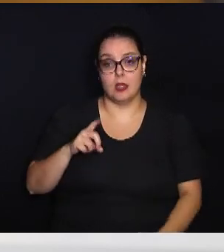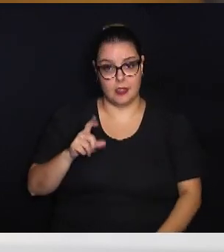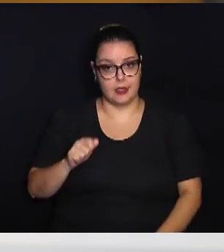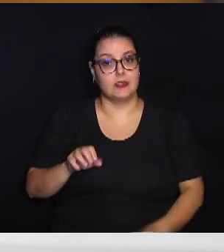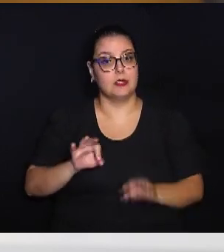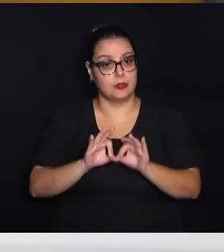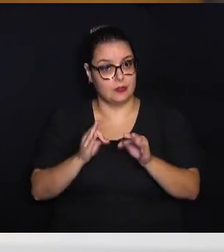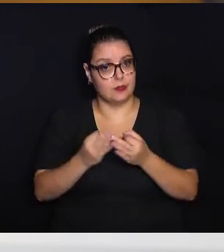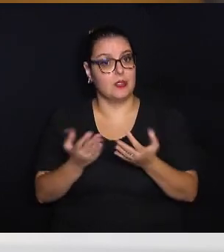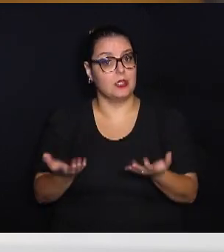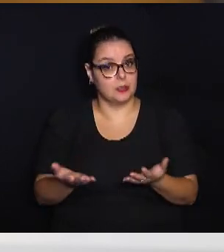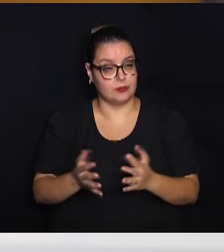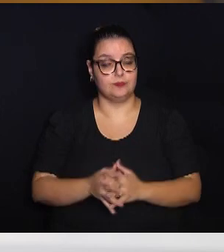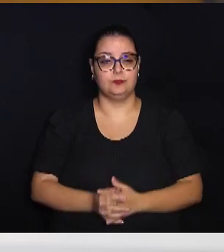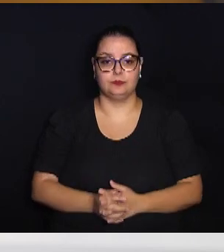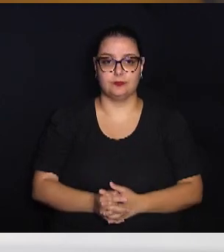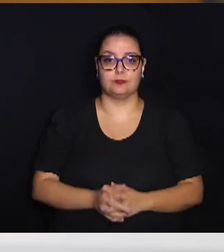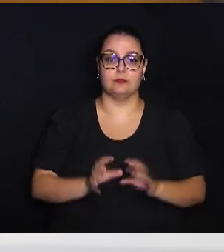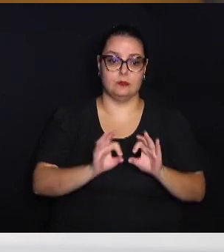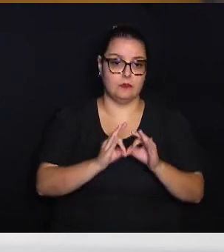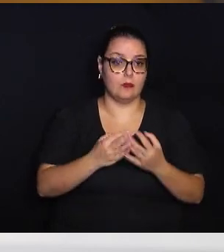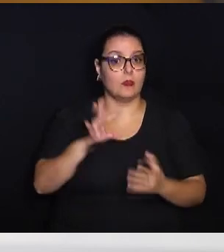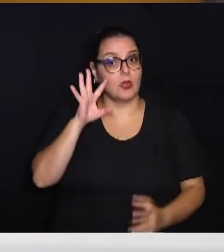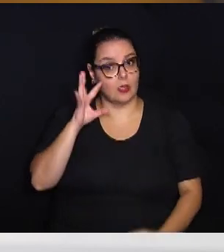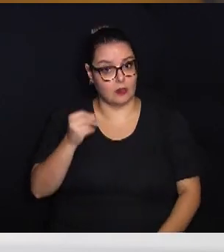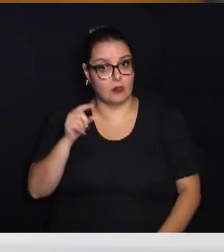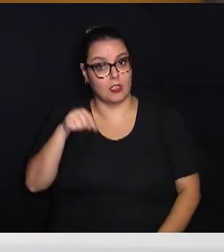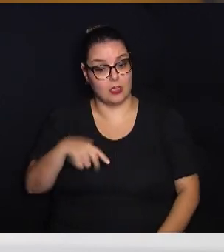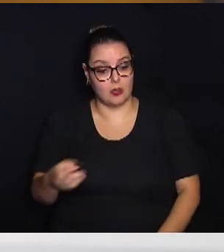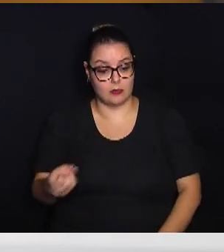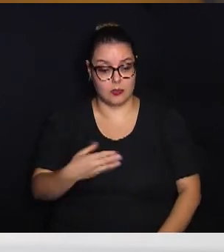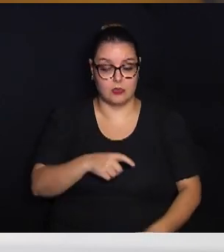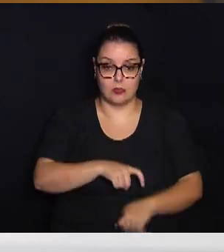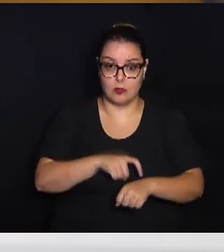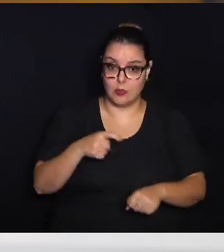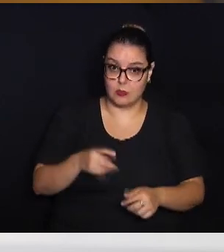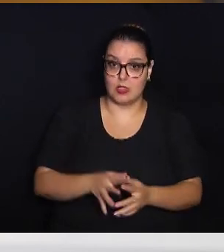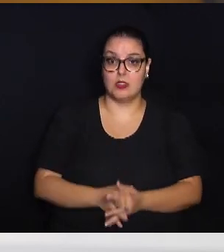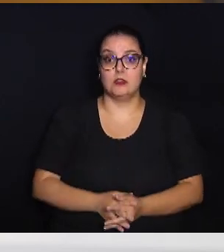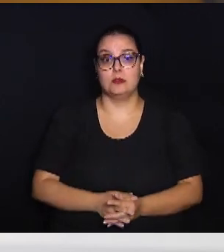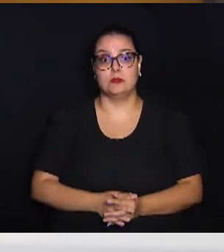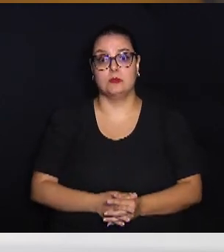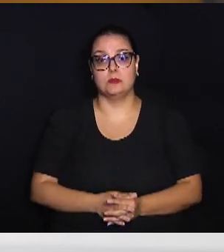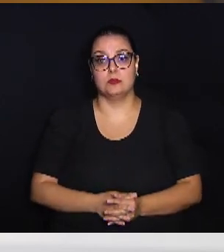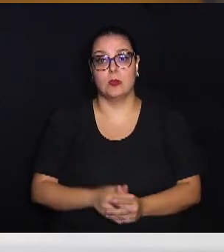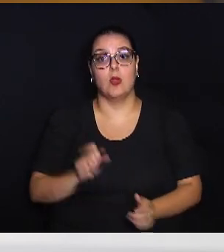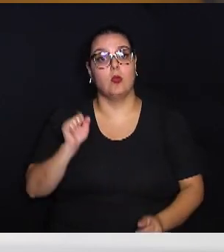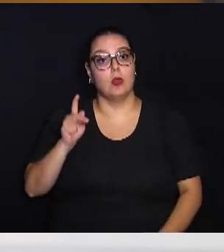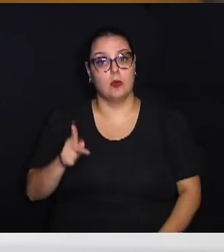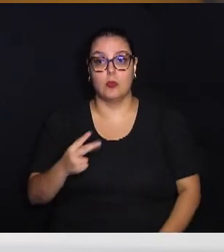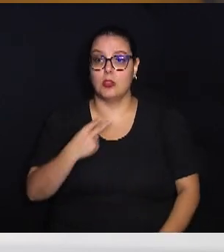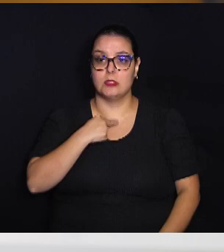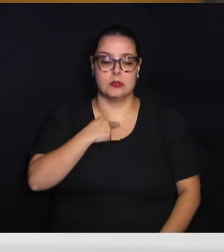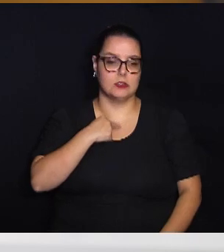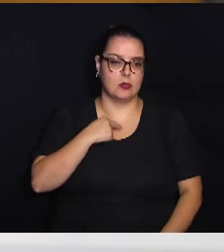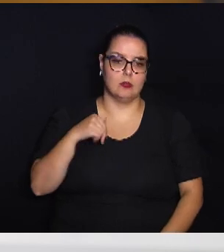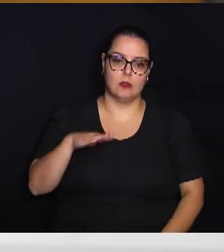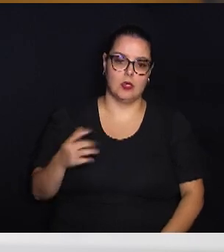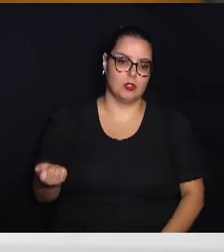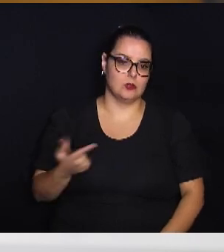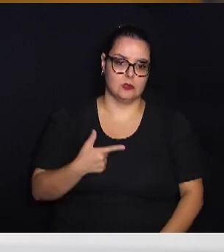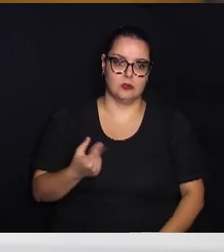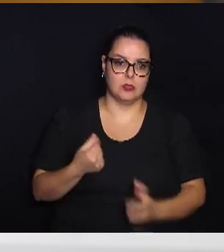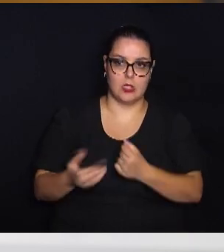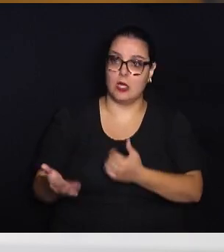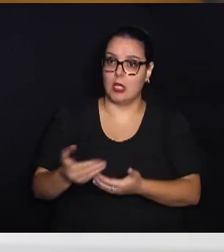família, mas a família tem que compreender que essa é uma nova fase e que o aposentado ele não pode ser